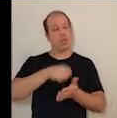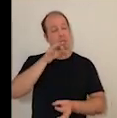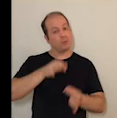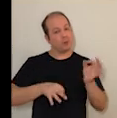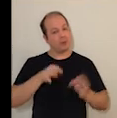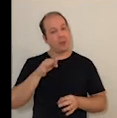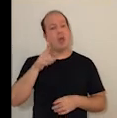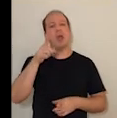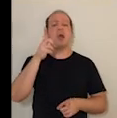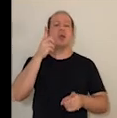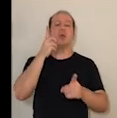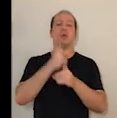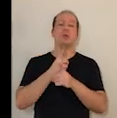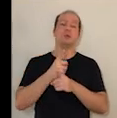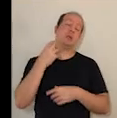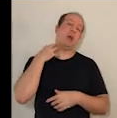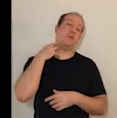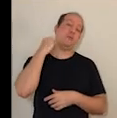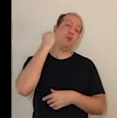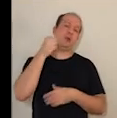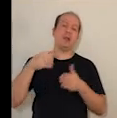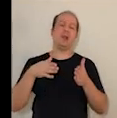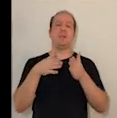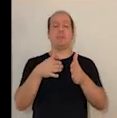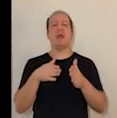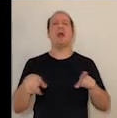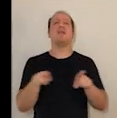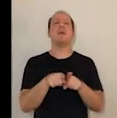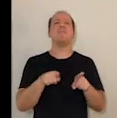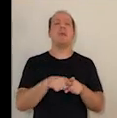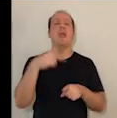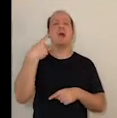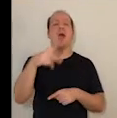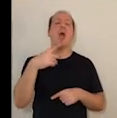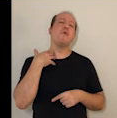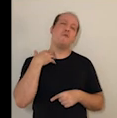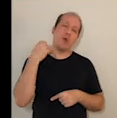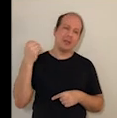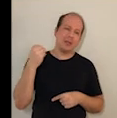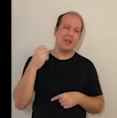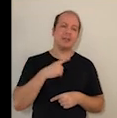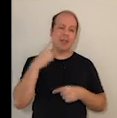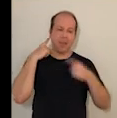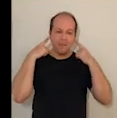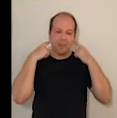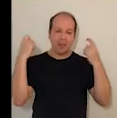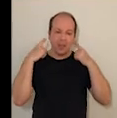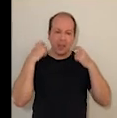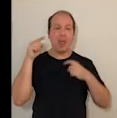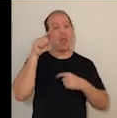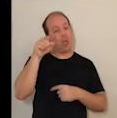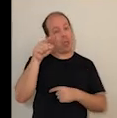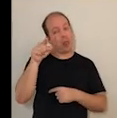Usurpador. Eu vou recorrer ao tribunal. Cuidado para não encontrar a forca no caminho. Desde